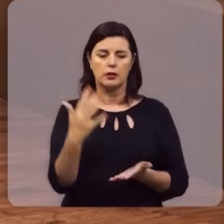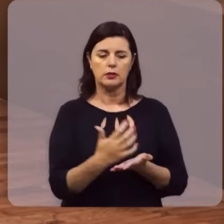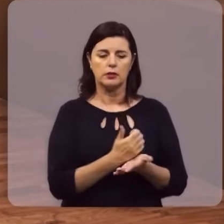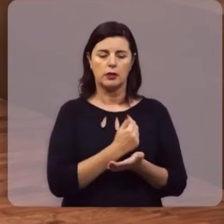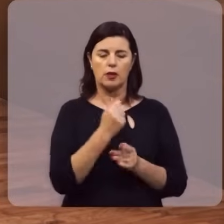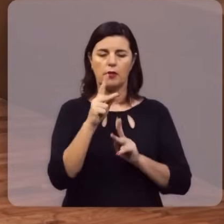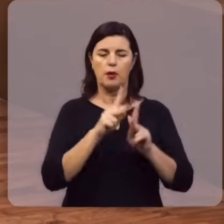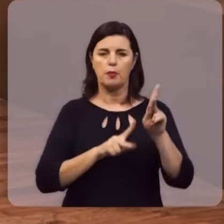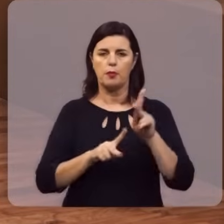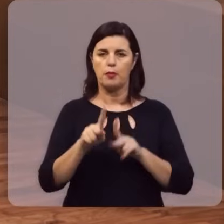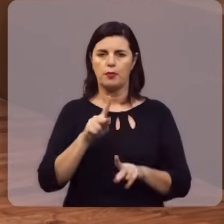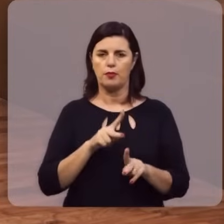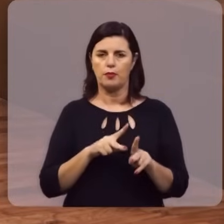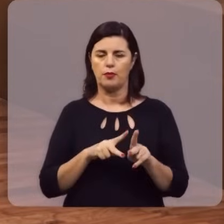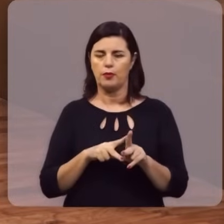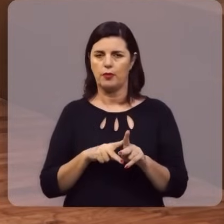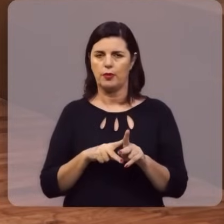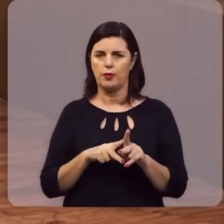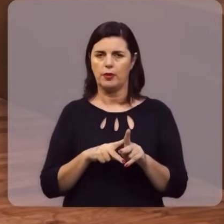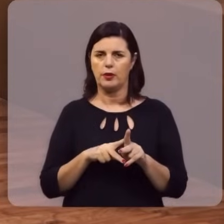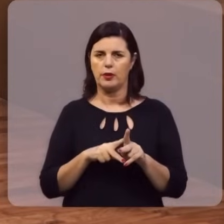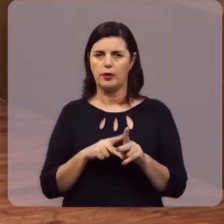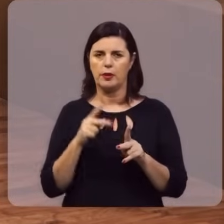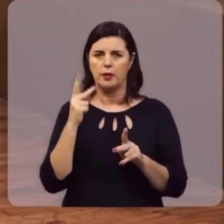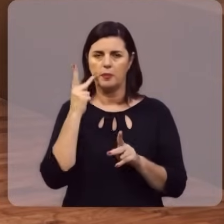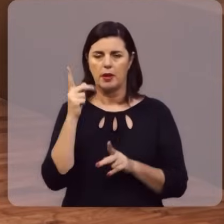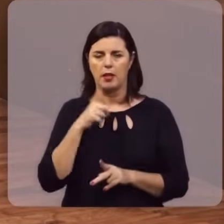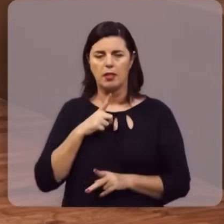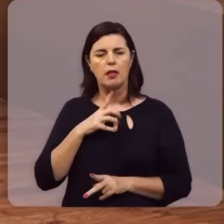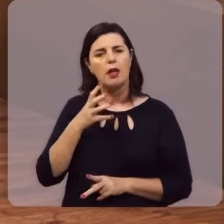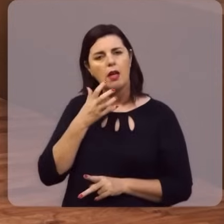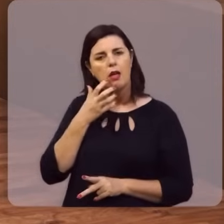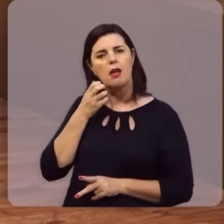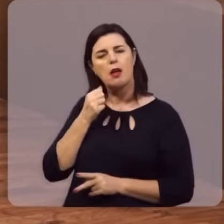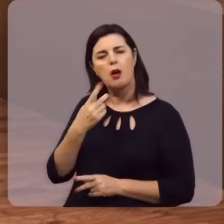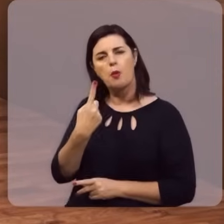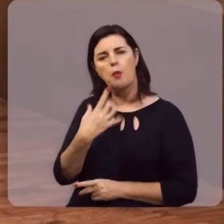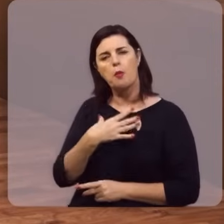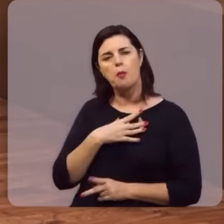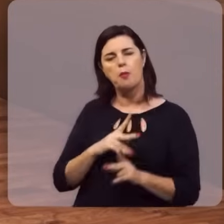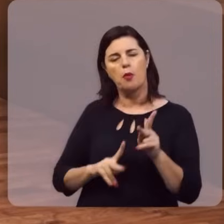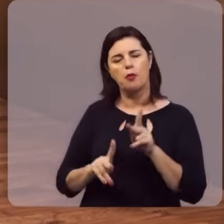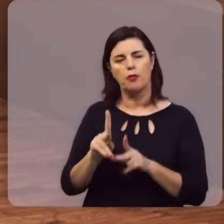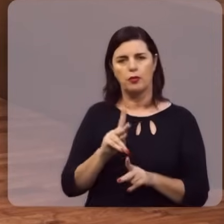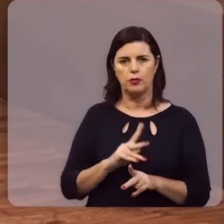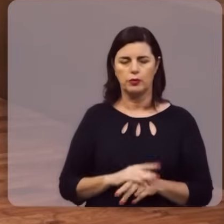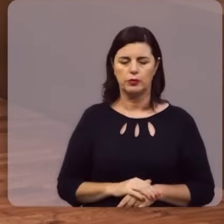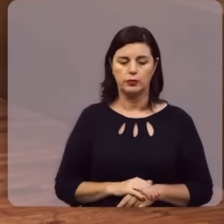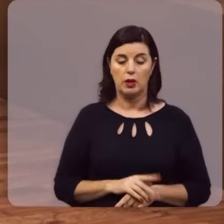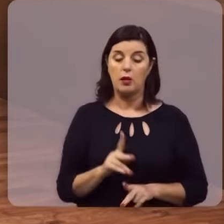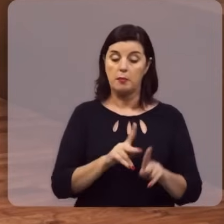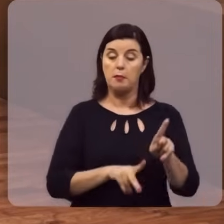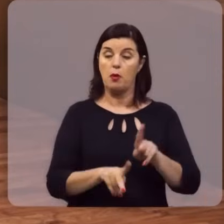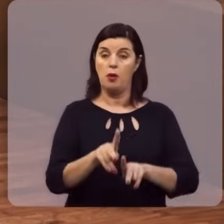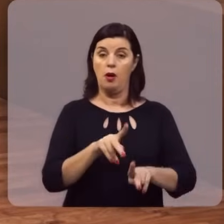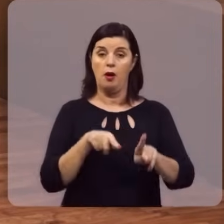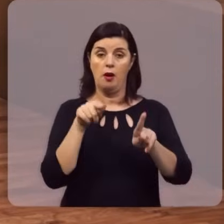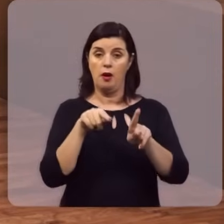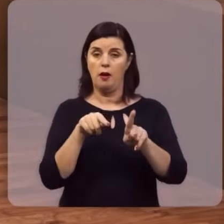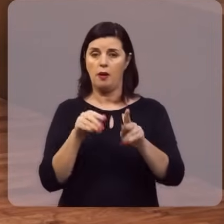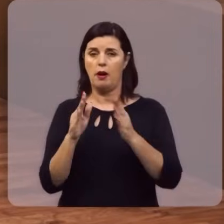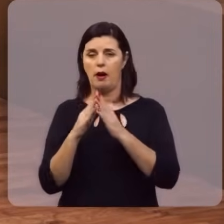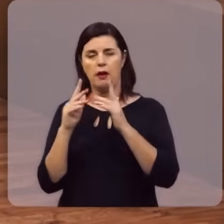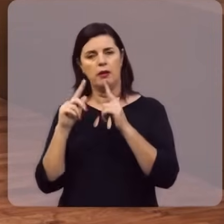resgatar um povo para adquirir um povo e este povo